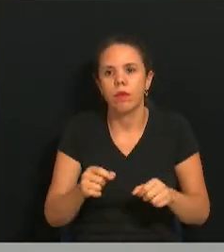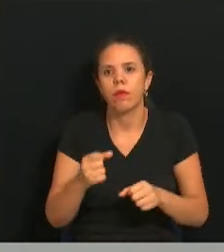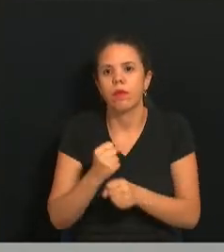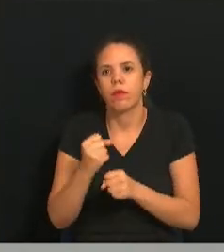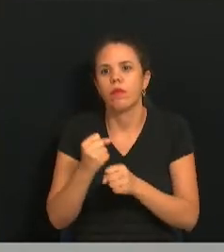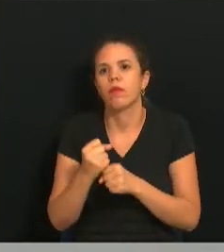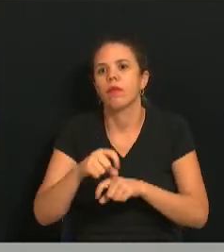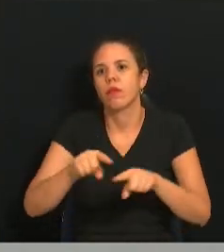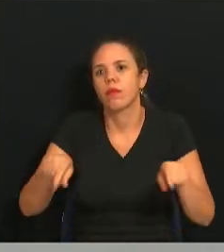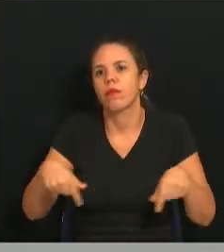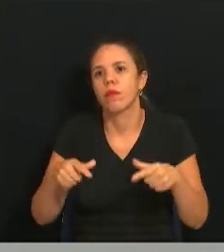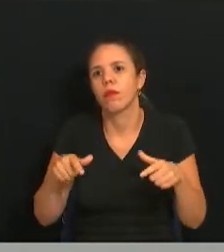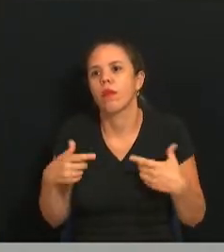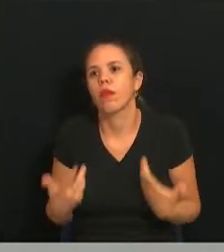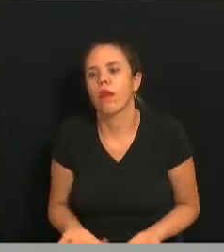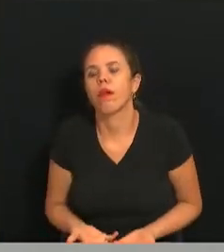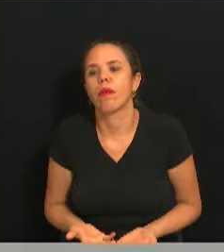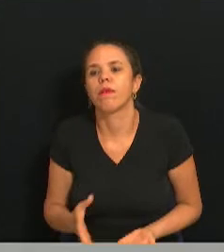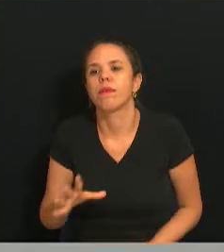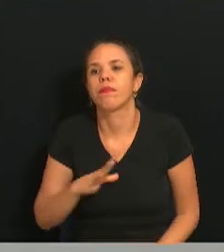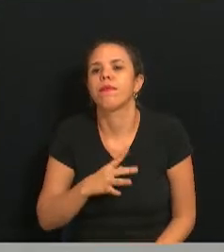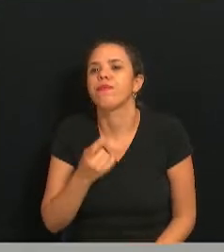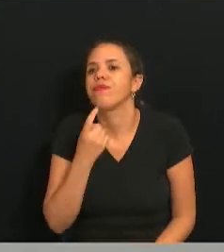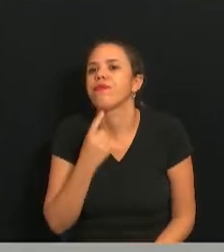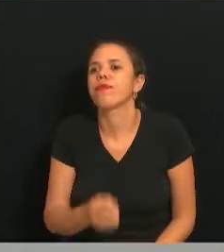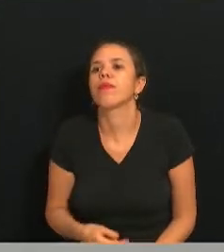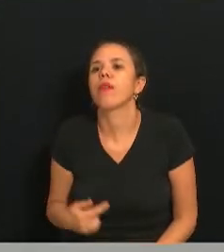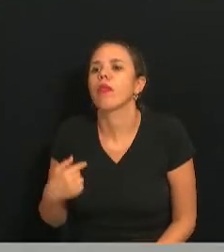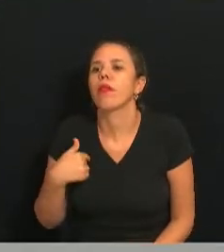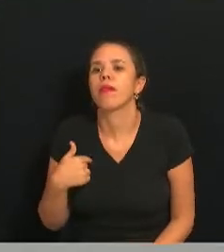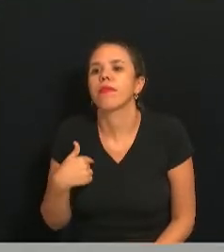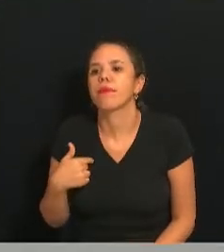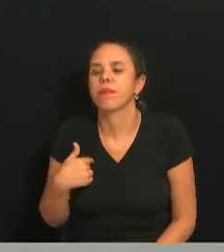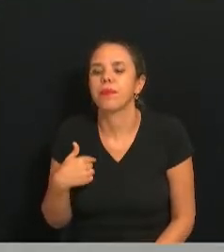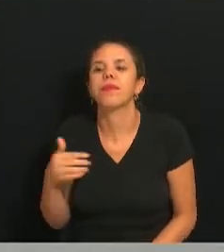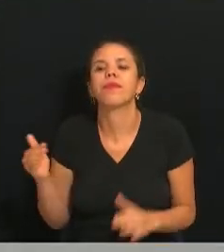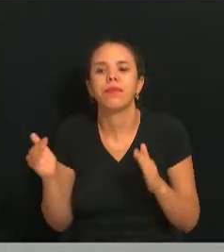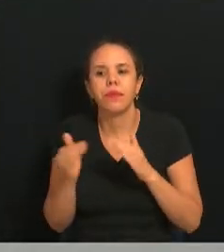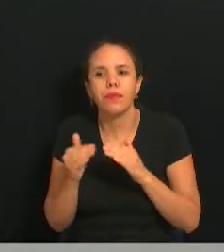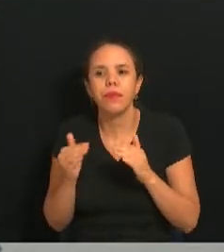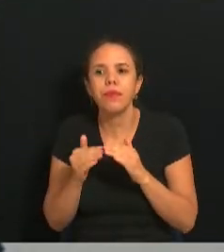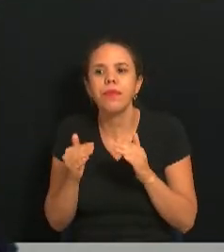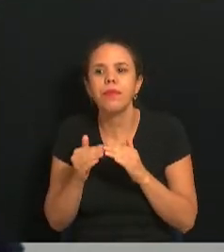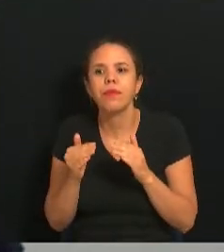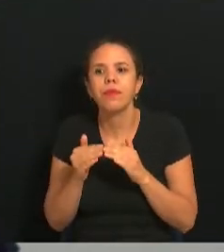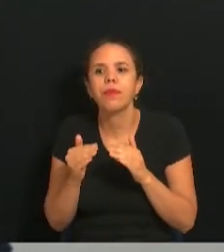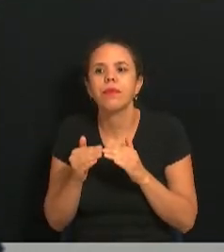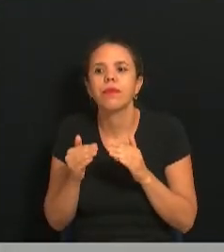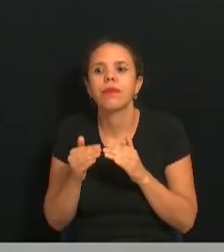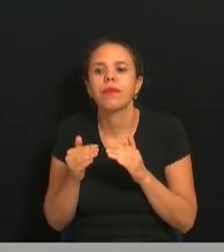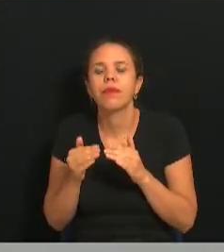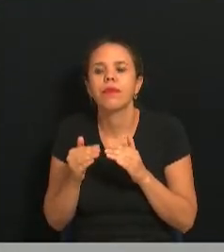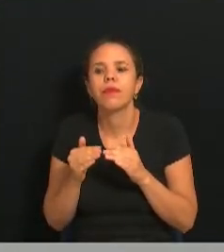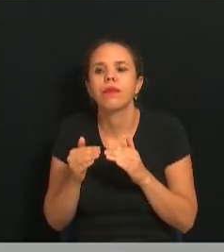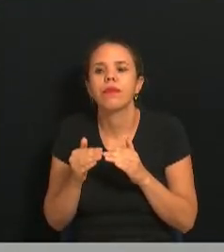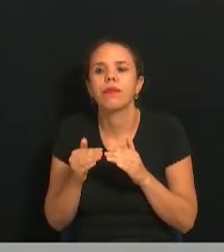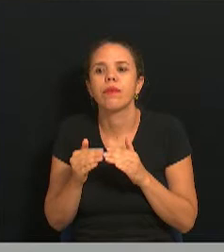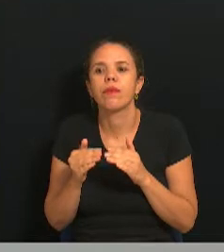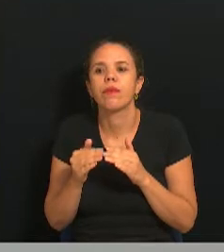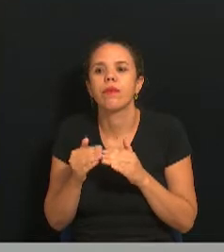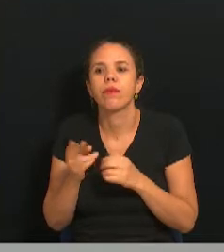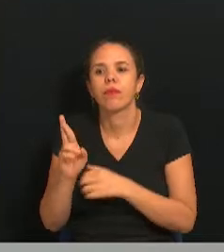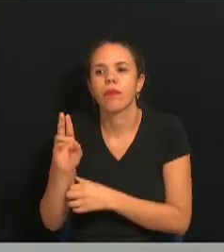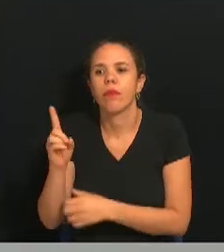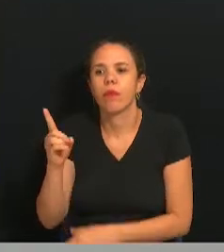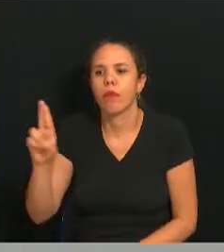zoneamento na cidade de Campinas. E eu também concordo com o doutor